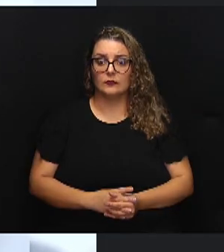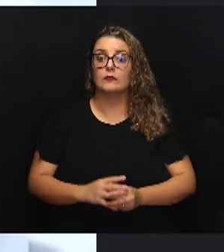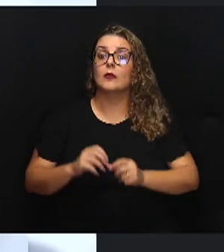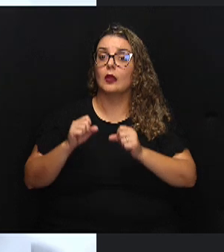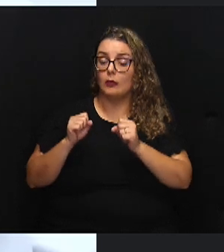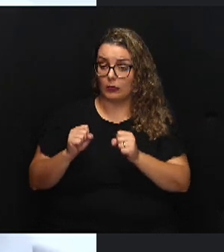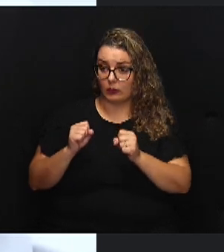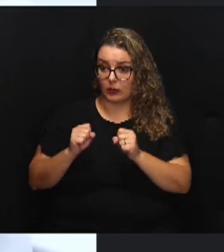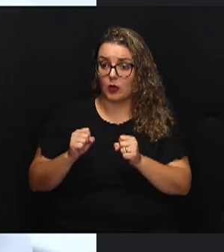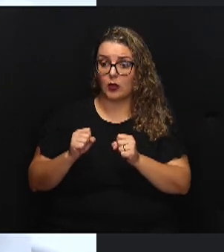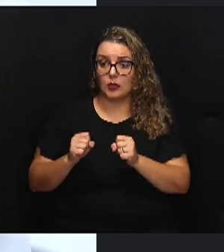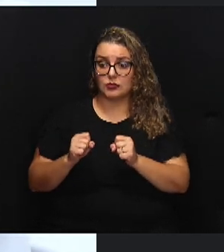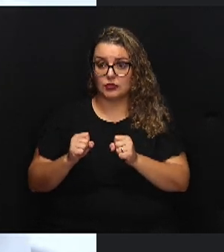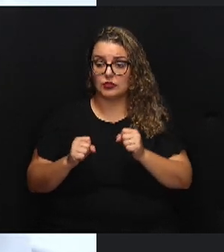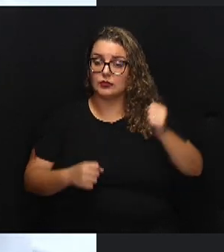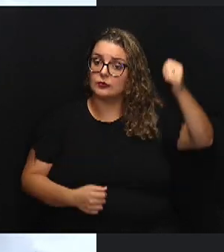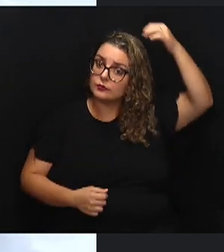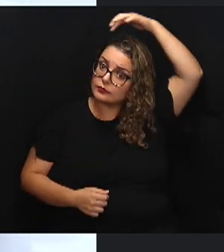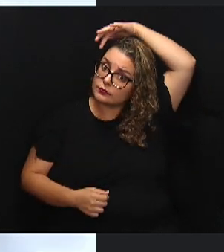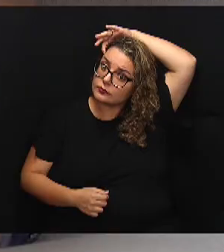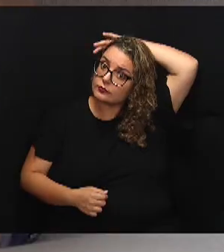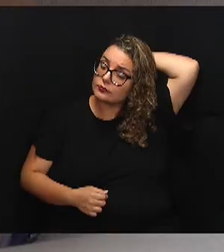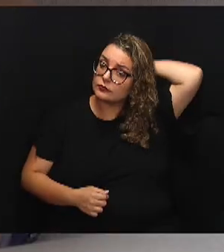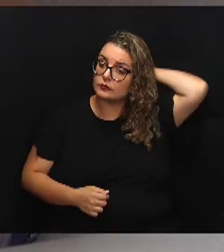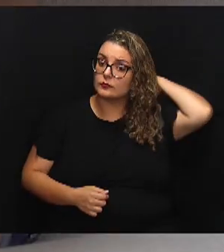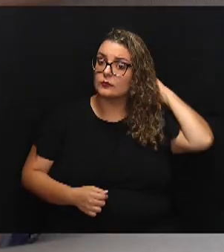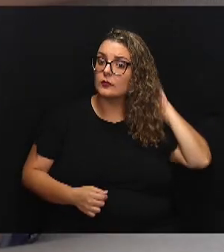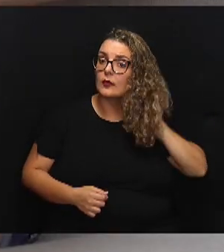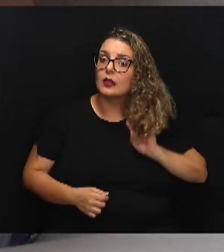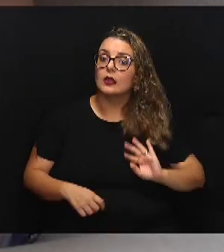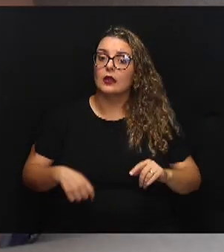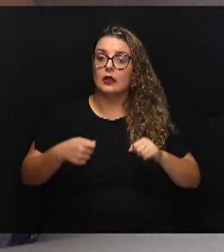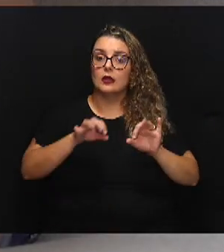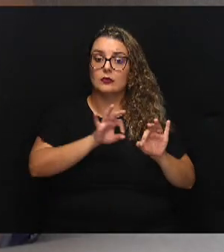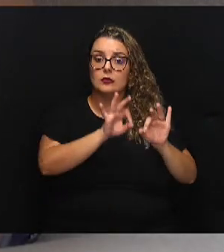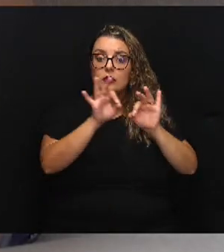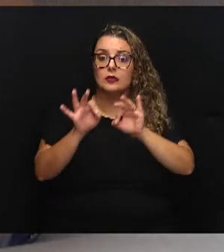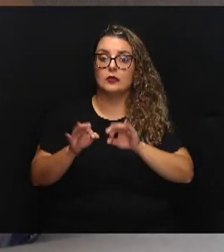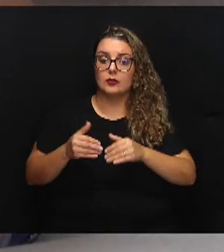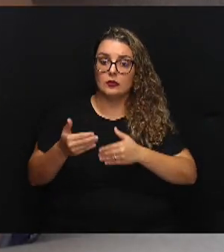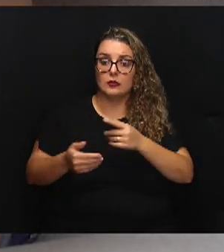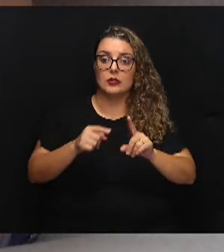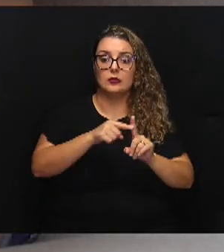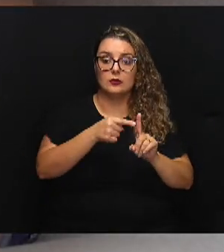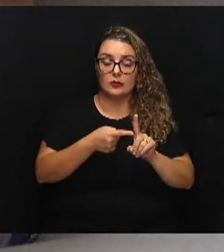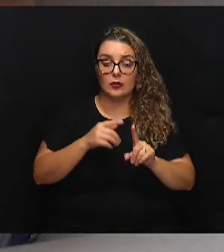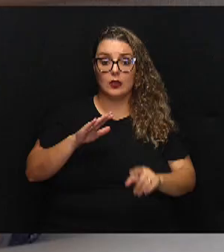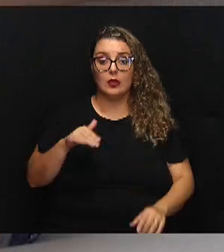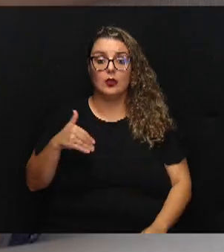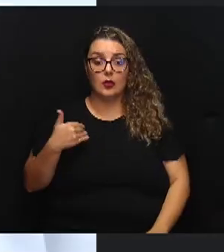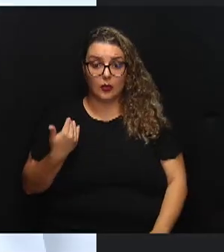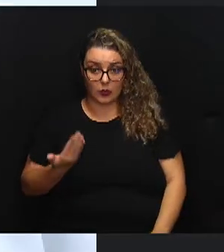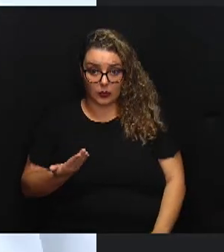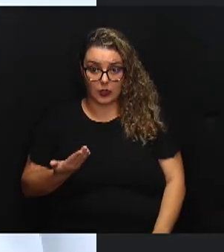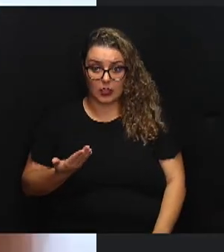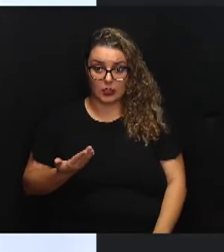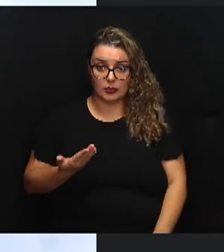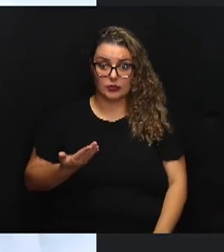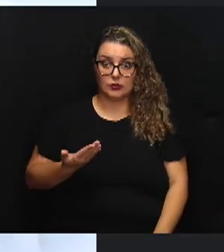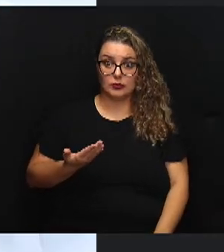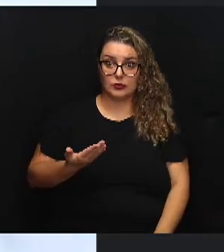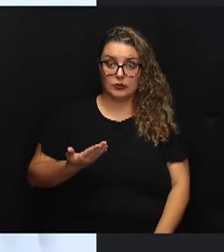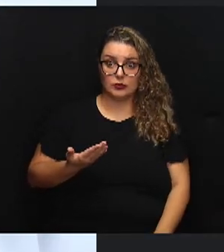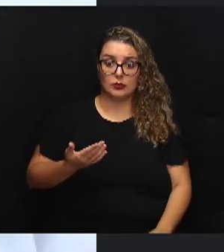Pode. Isso precisa ser acompanhado, né, ao longo da gestação. Quando